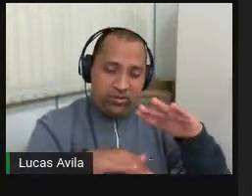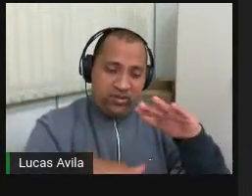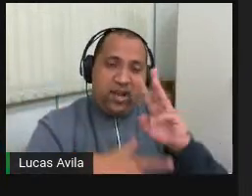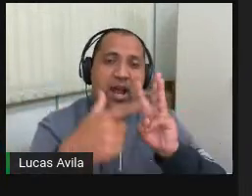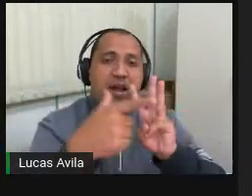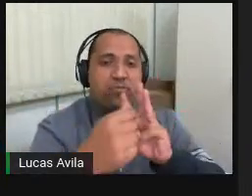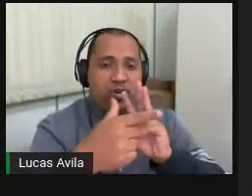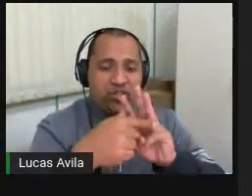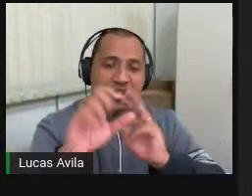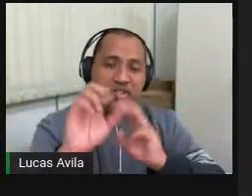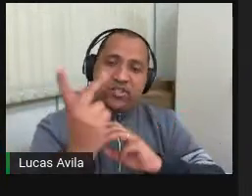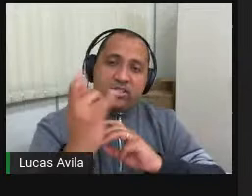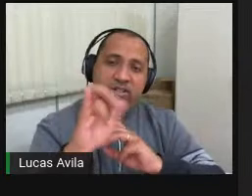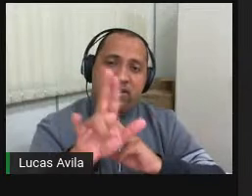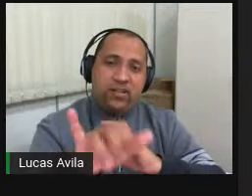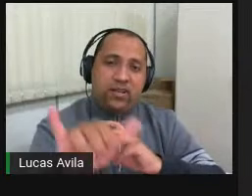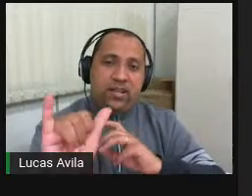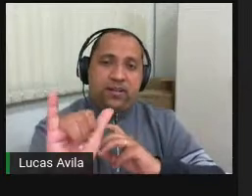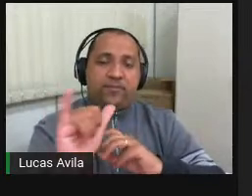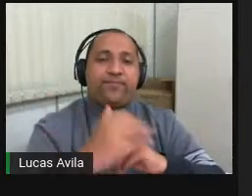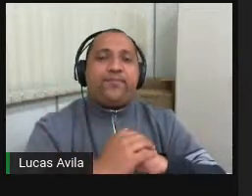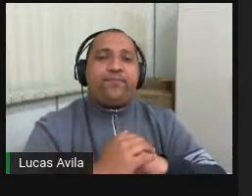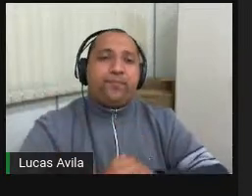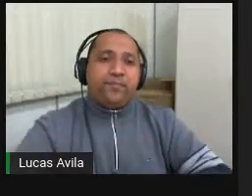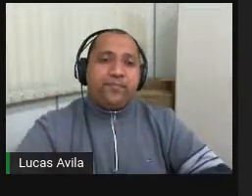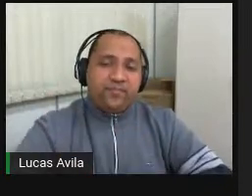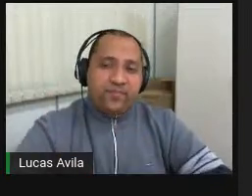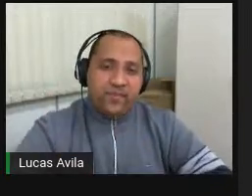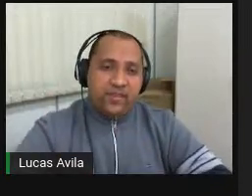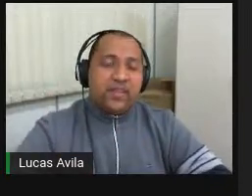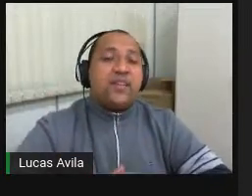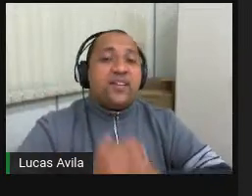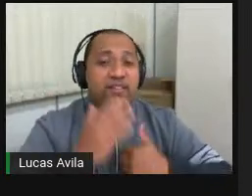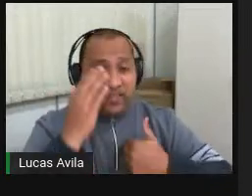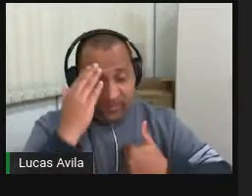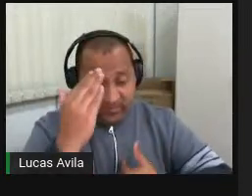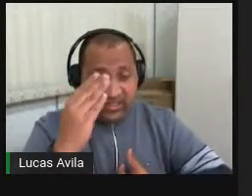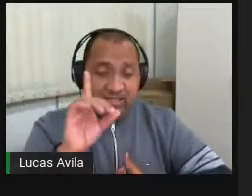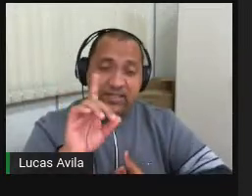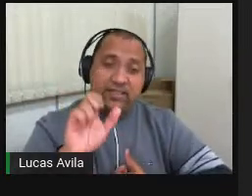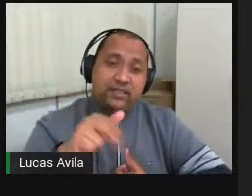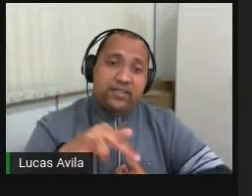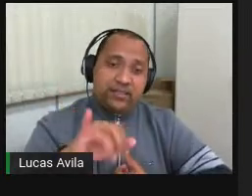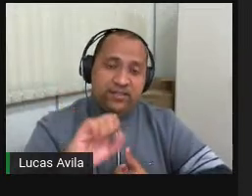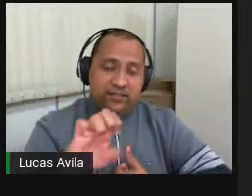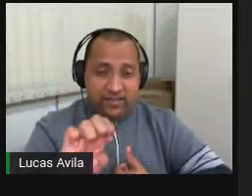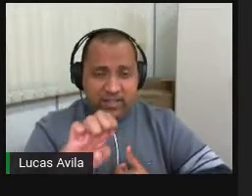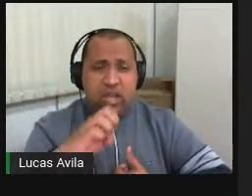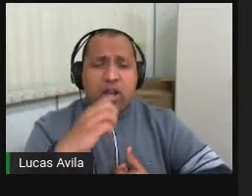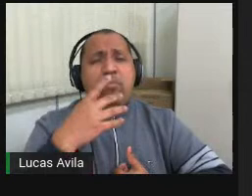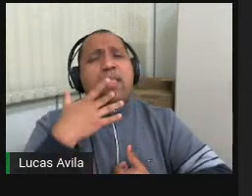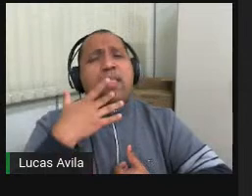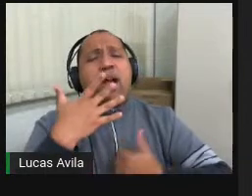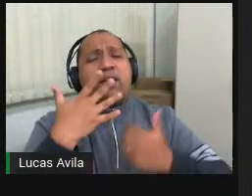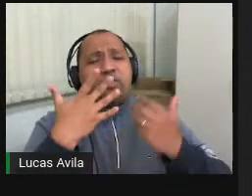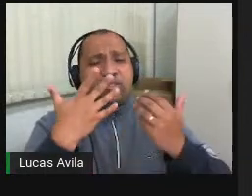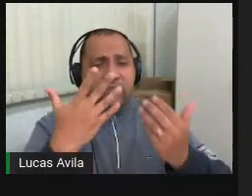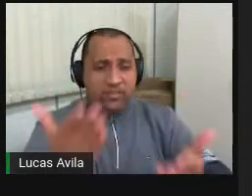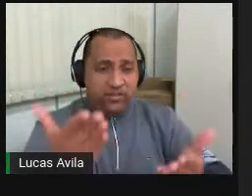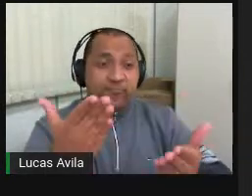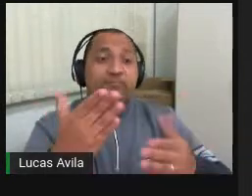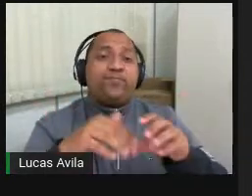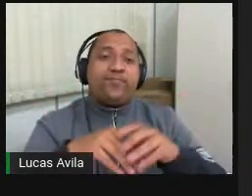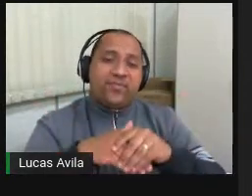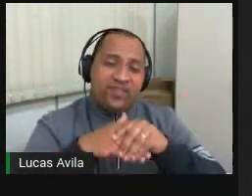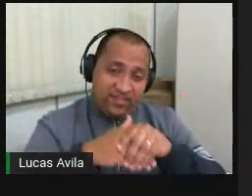Gravelli da Silva Nascimento. Obrigada, Denise. Boa tarde a todos. Cumprimento